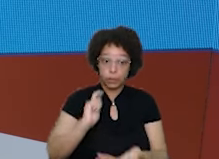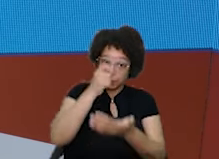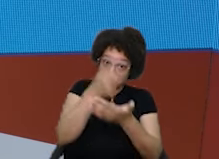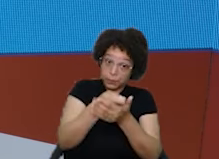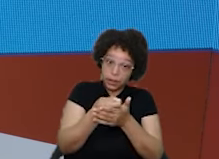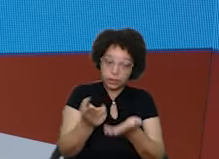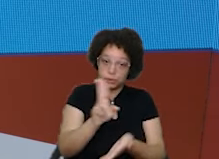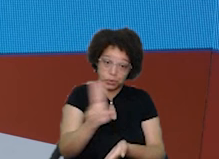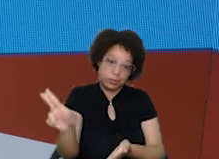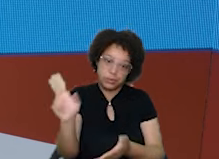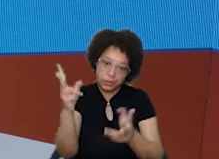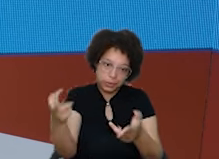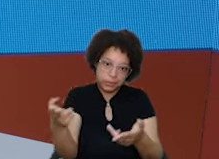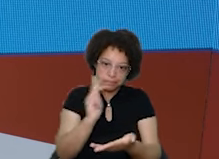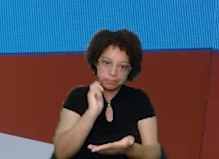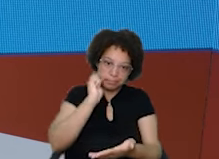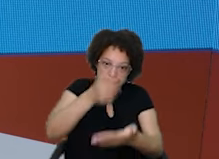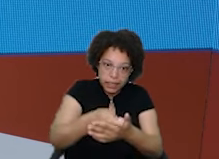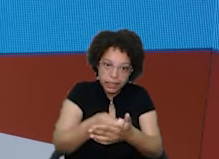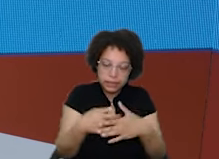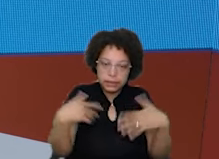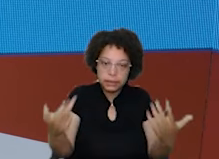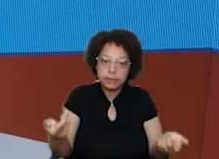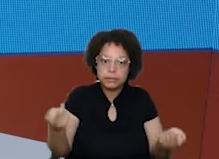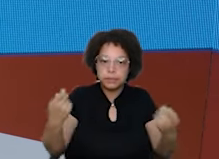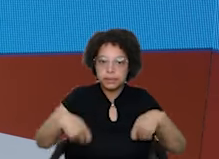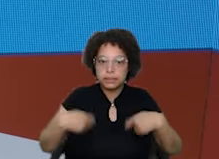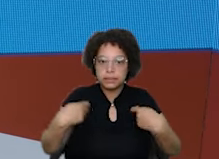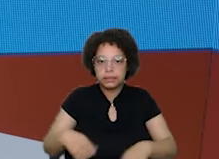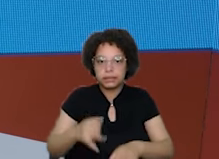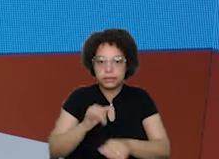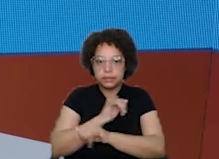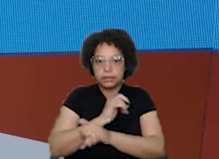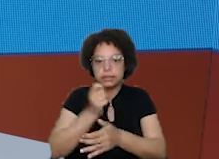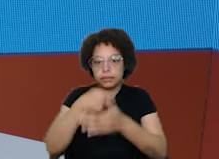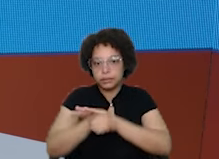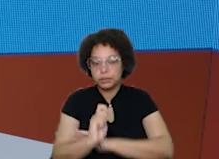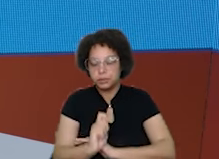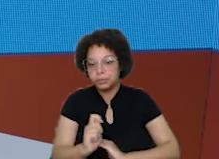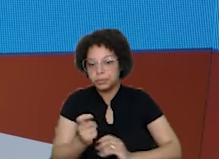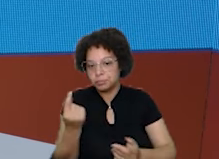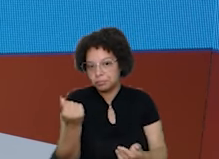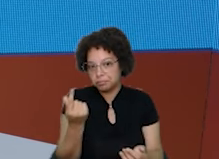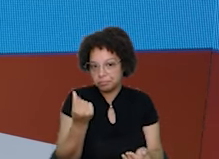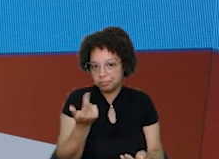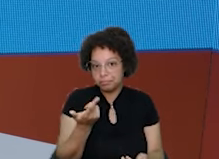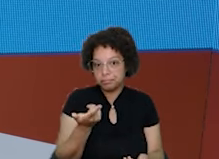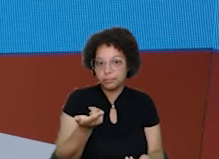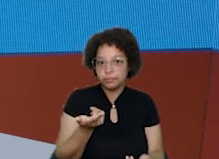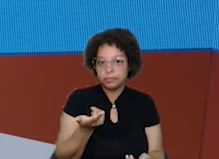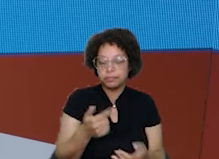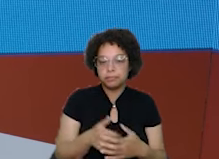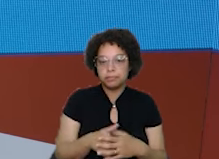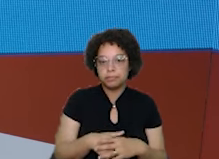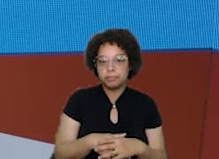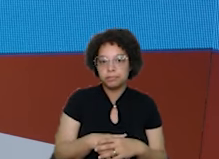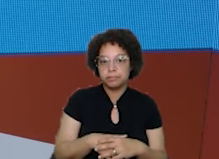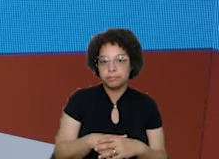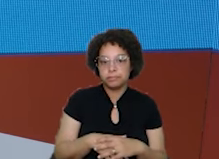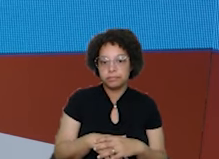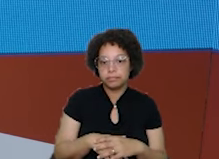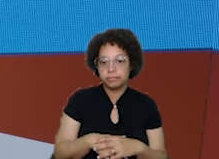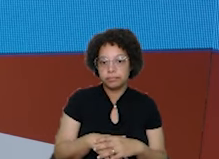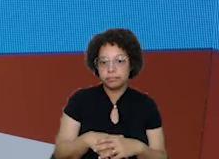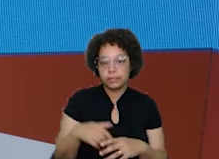nome diz é já já envolve investimento financeiro né e Enfim então Eh eu não